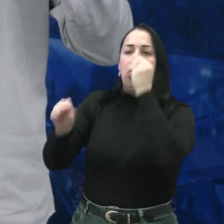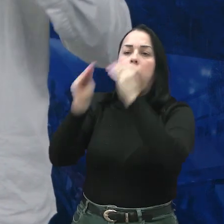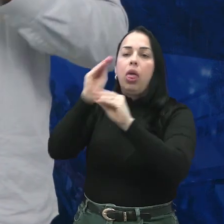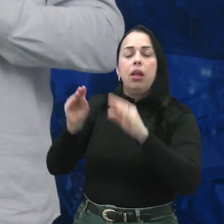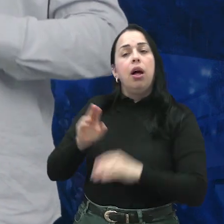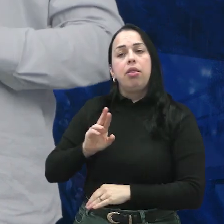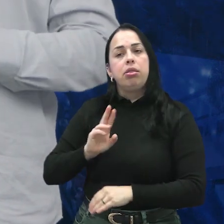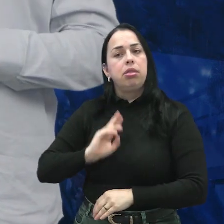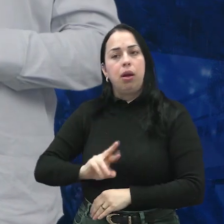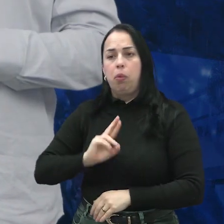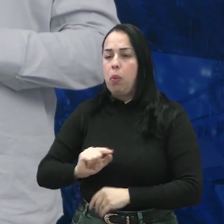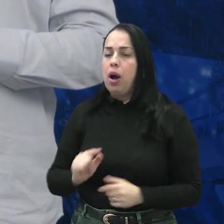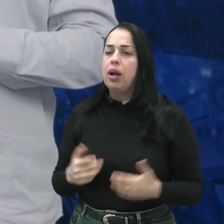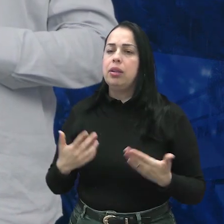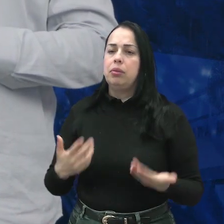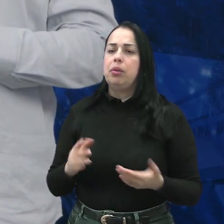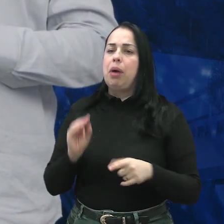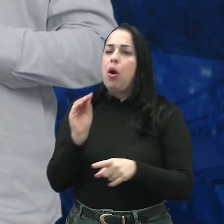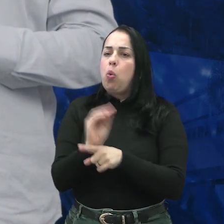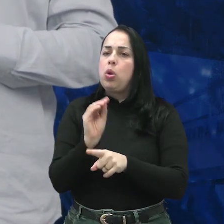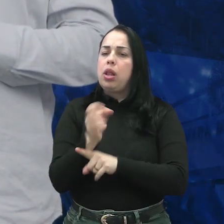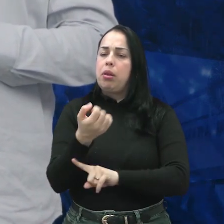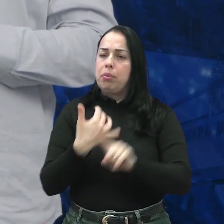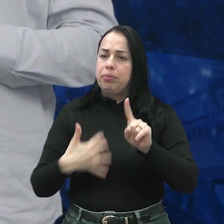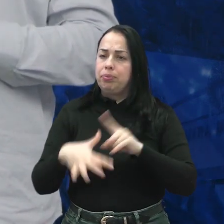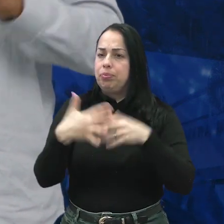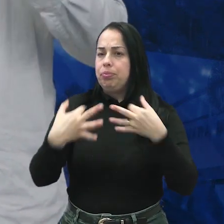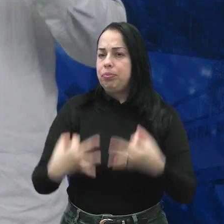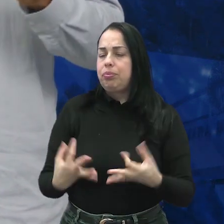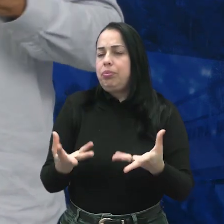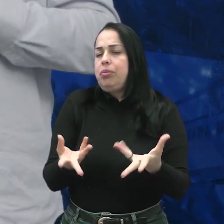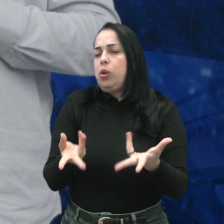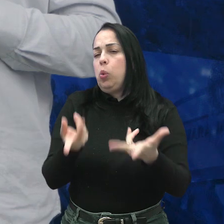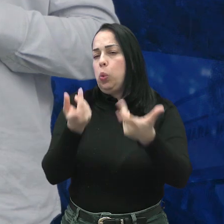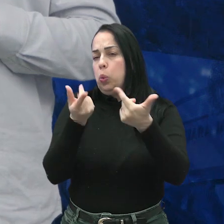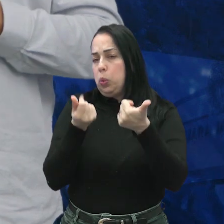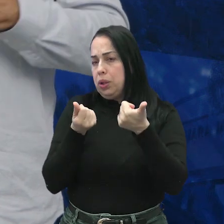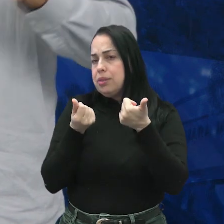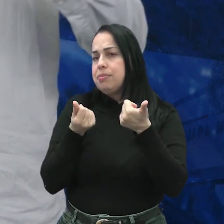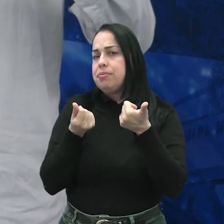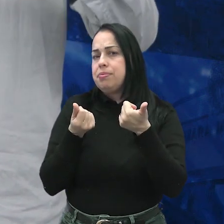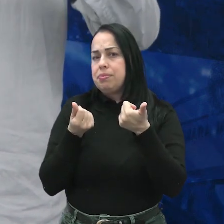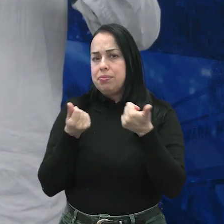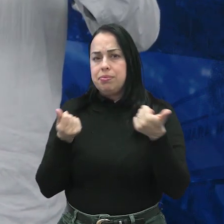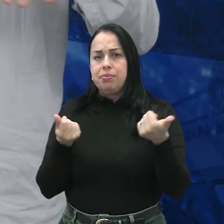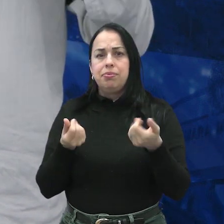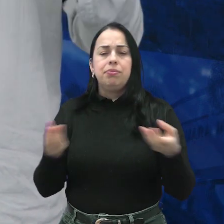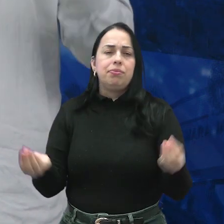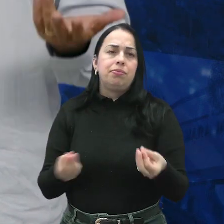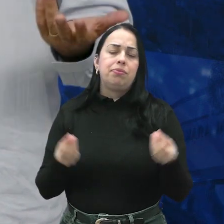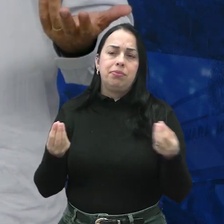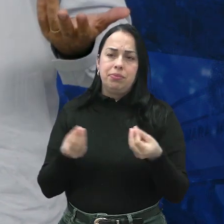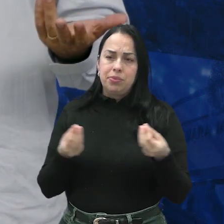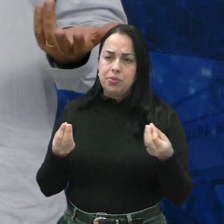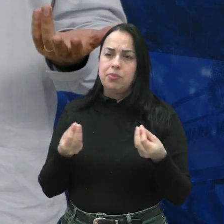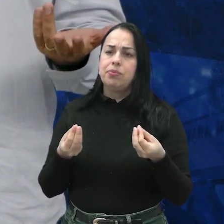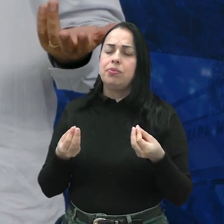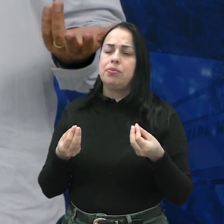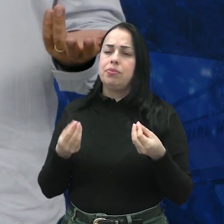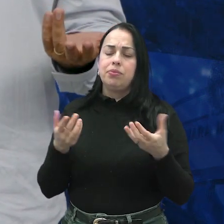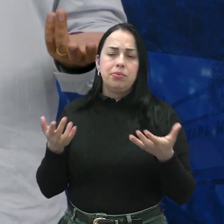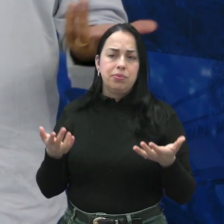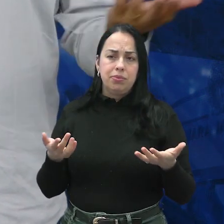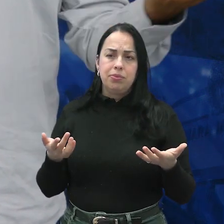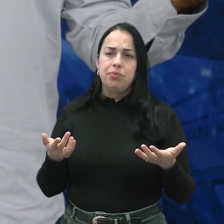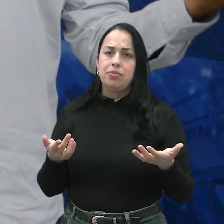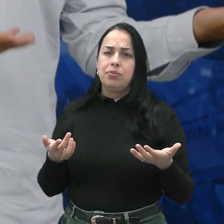que a preservação seja feita com qualidade, haja a reposição